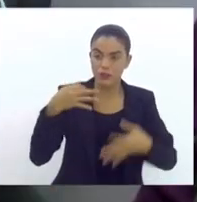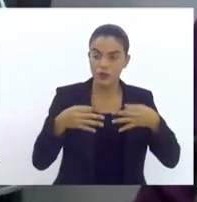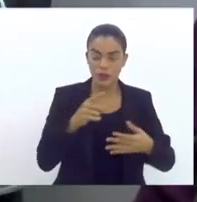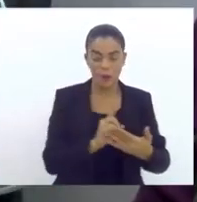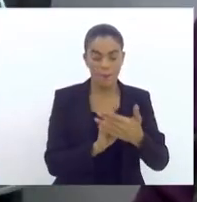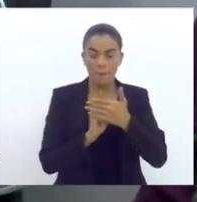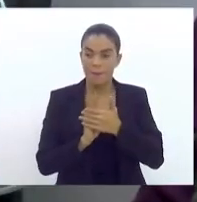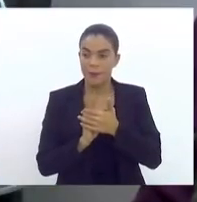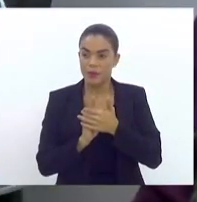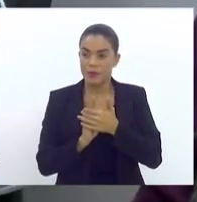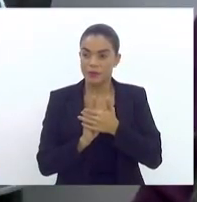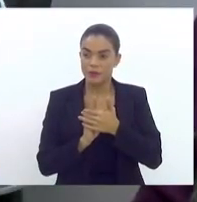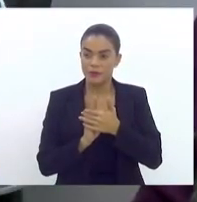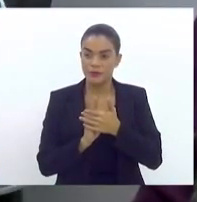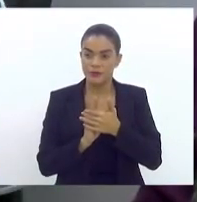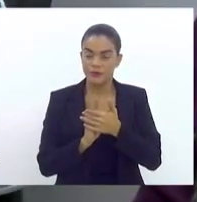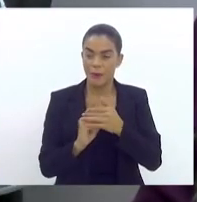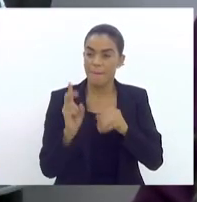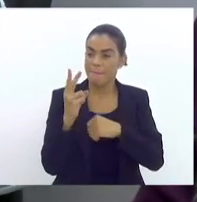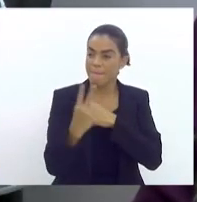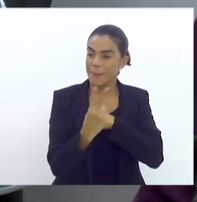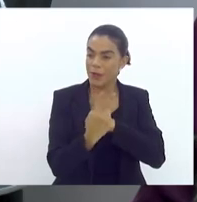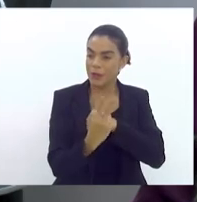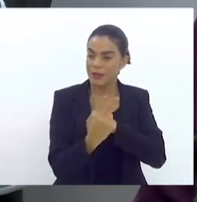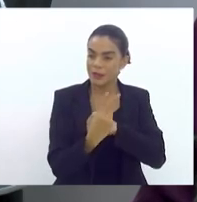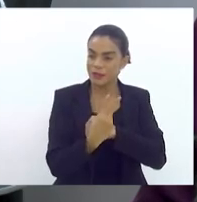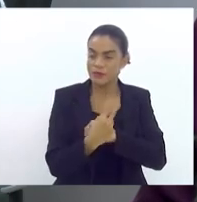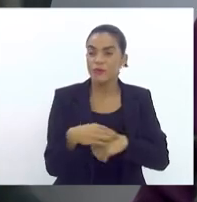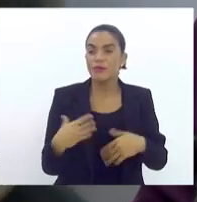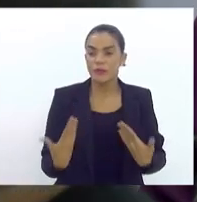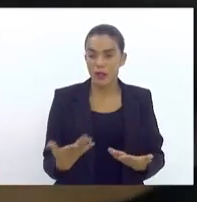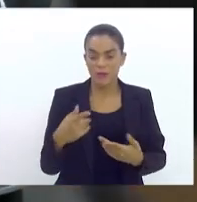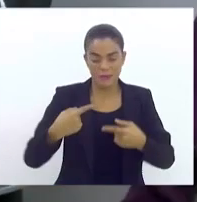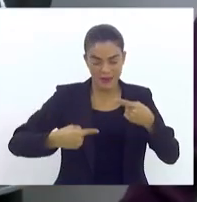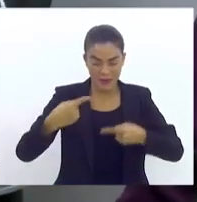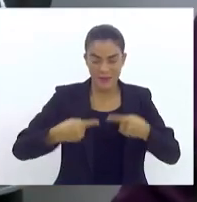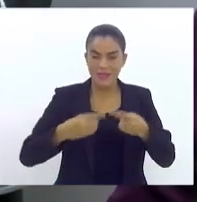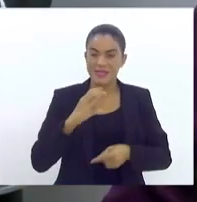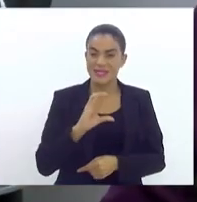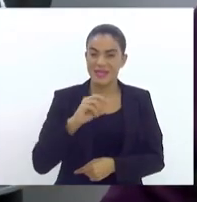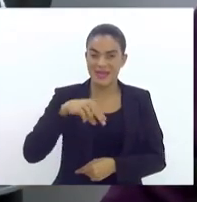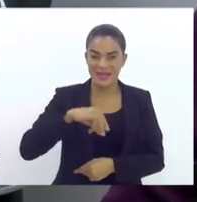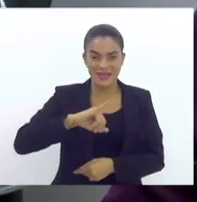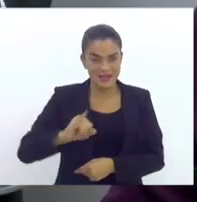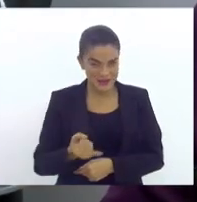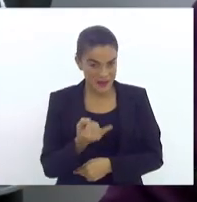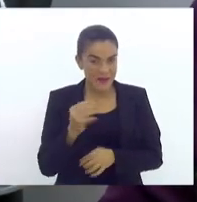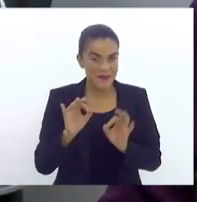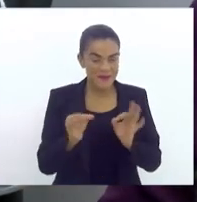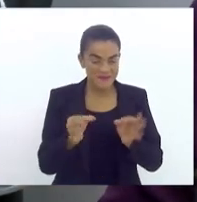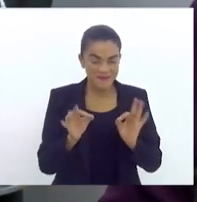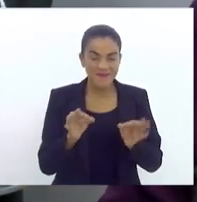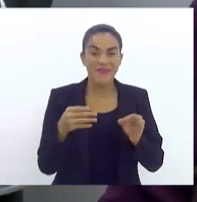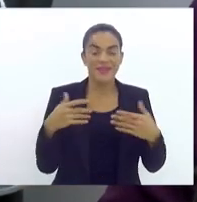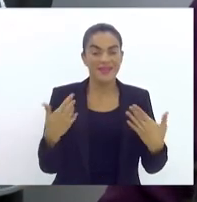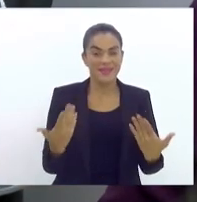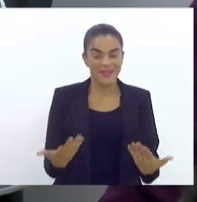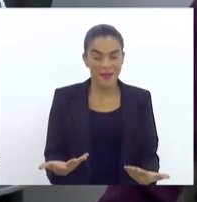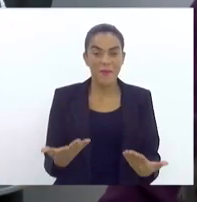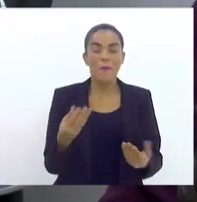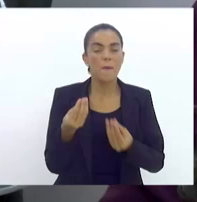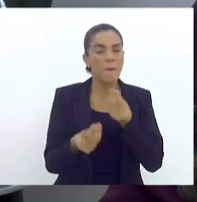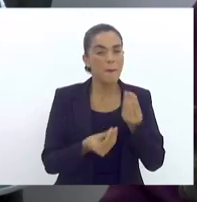é vossa excelência também participou de um grande debate no CNJ sobre a questão das medidas protetivas então é